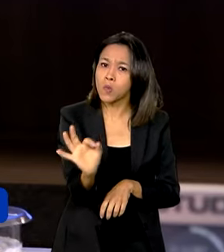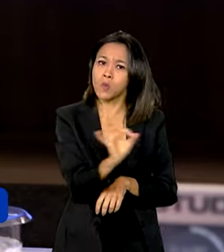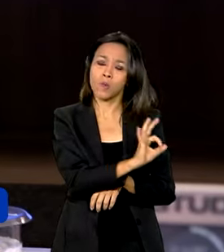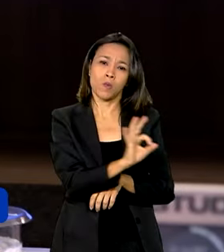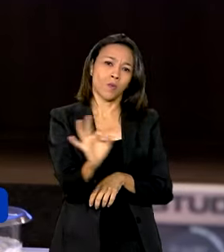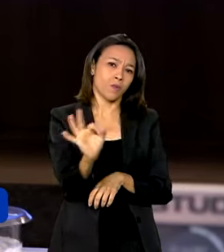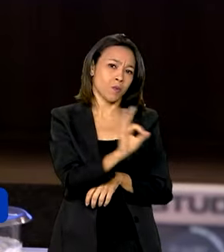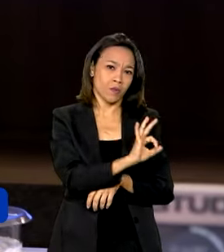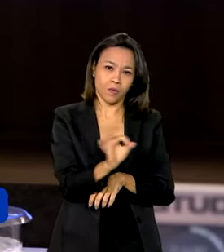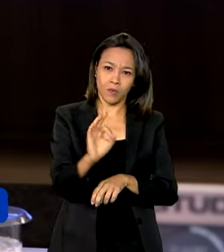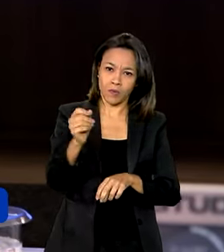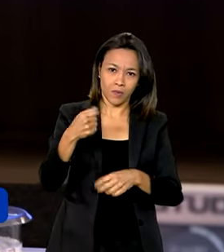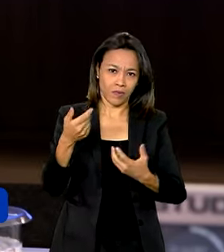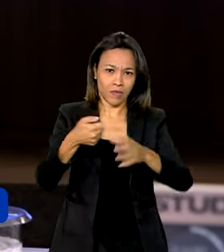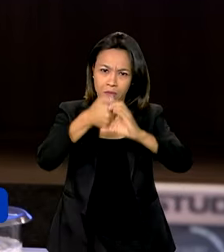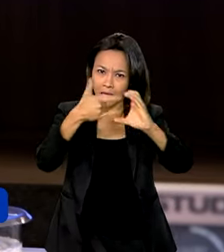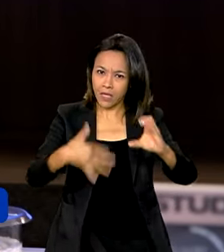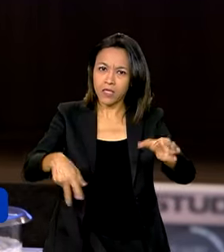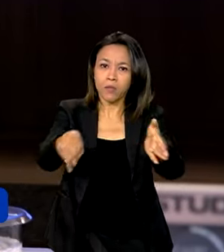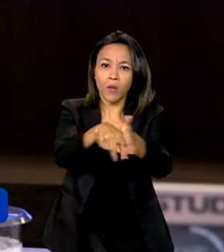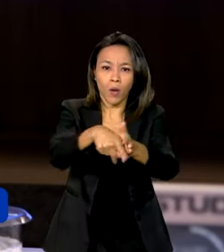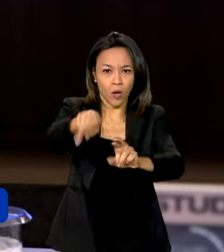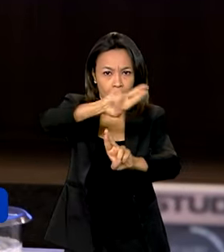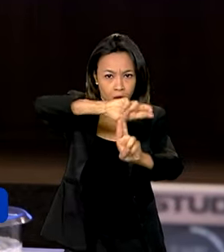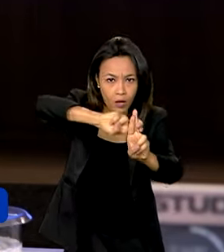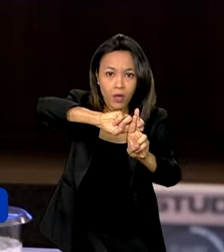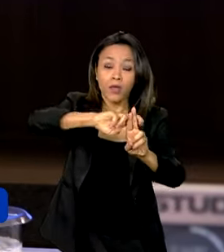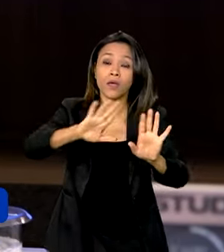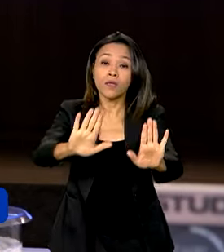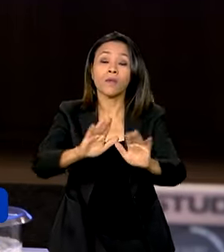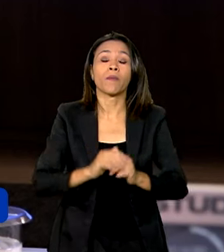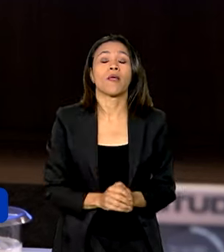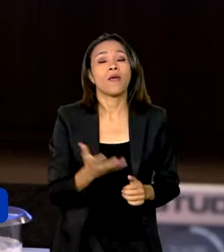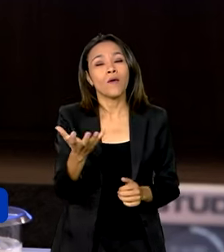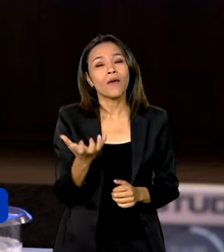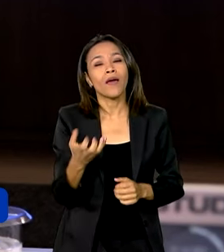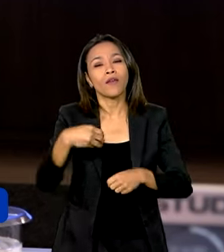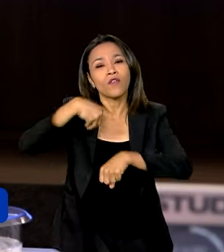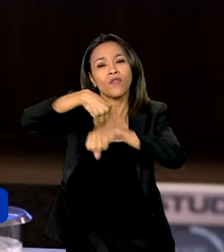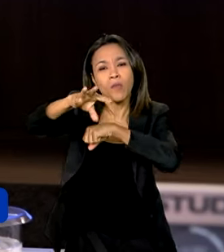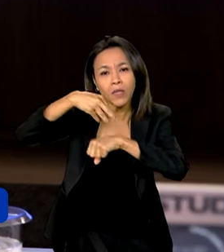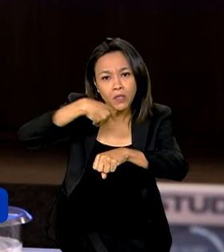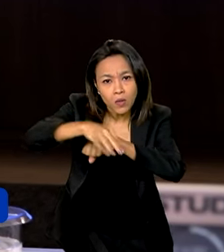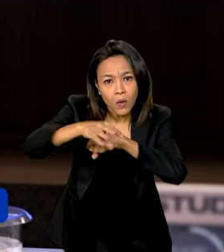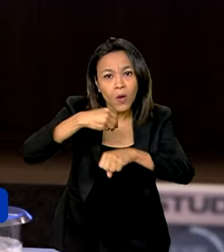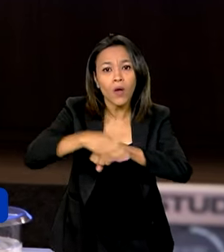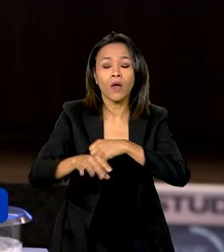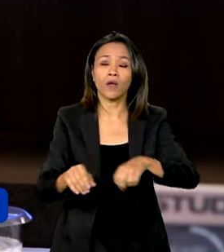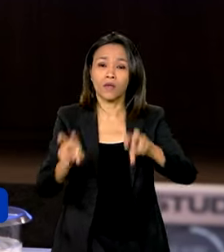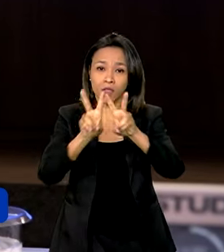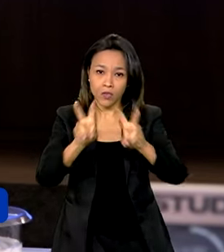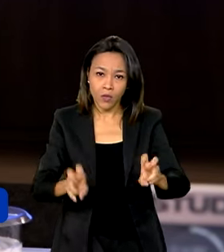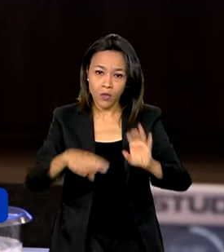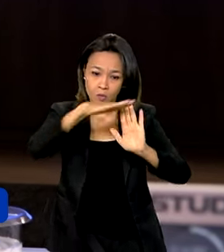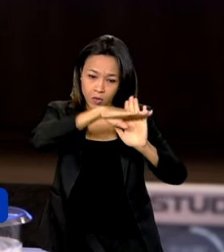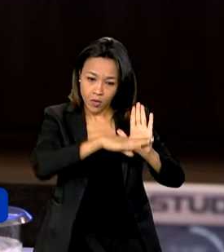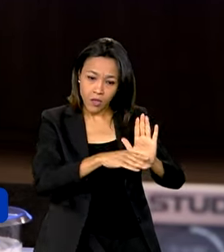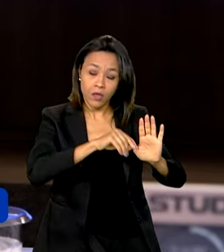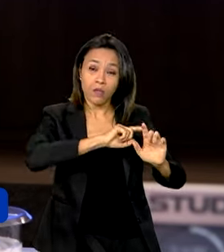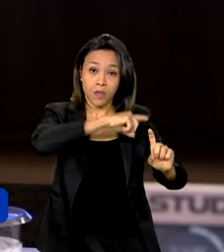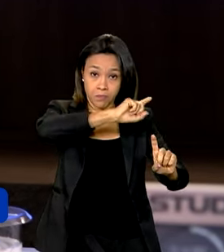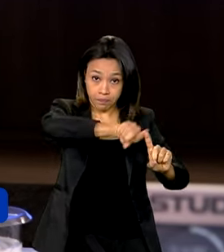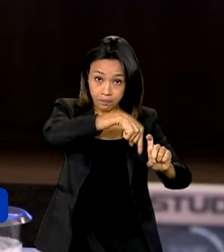o sistema com essa característica Mas eu queria te passar aí os dados do Mais Médicos mas vou começar